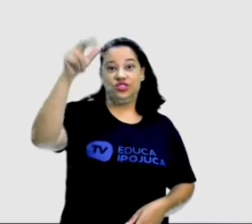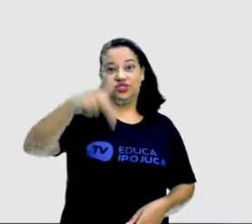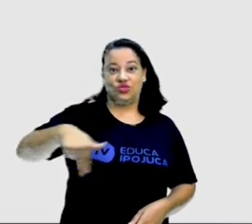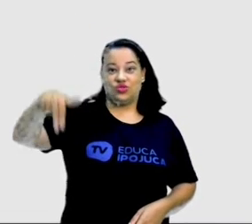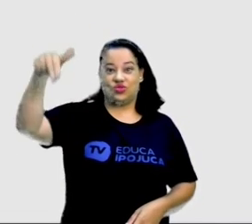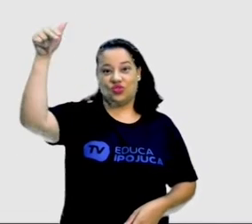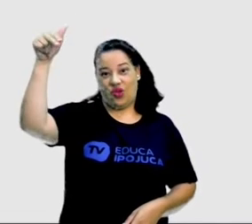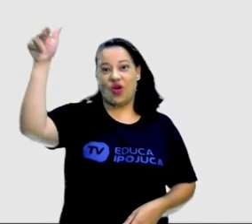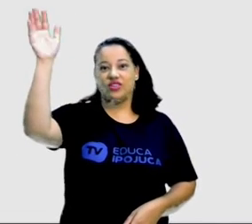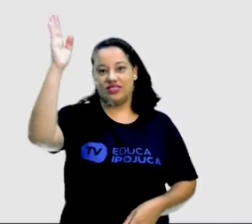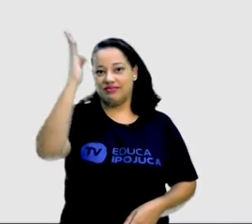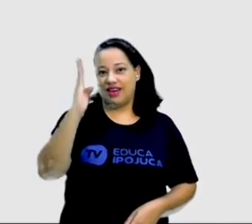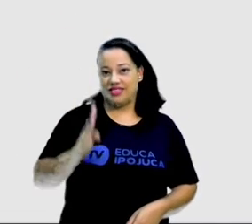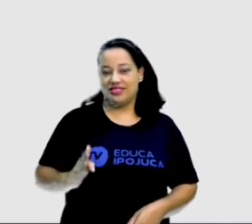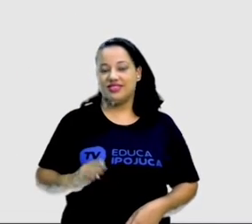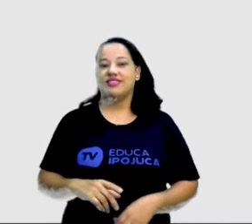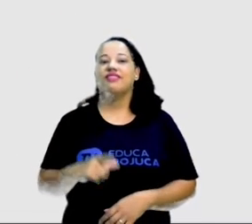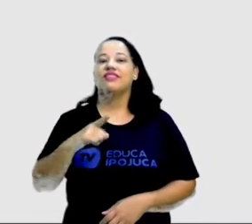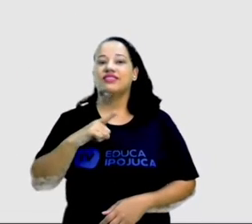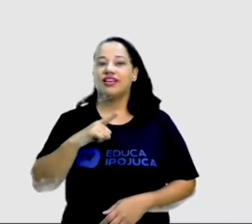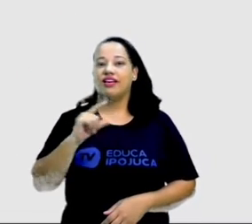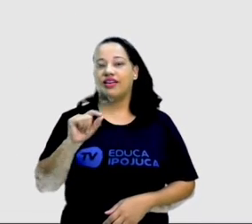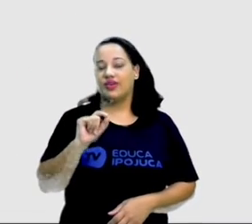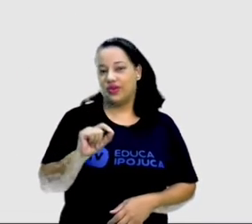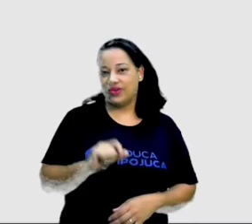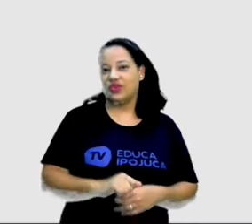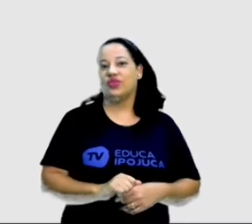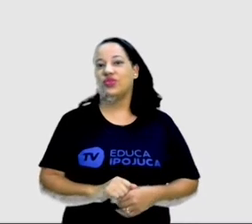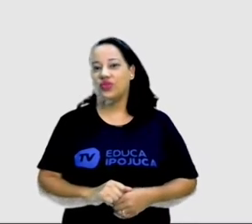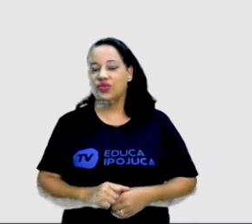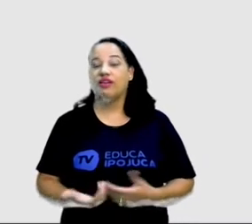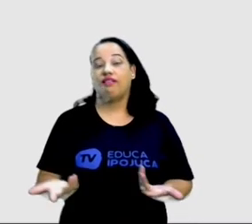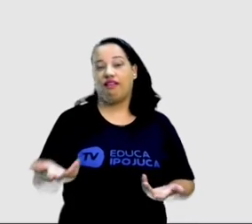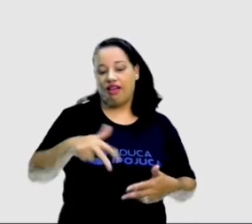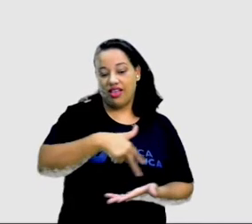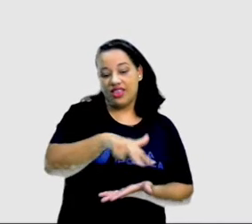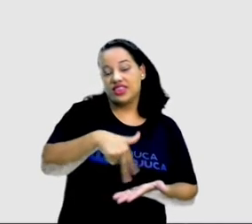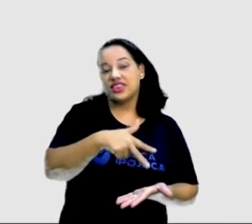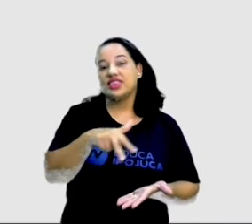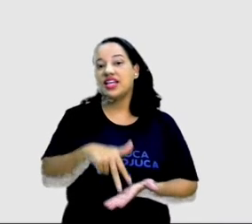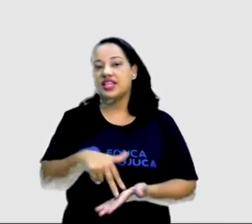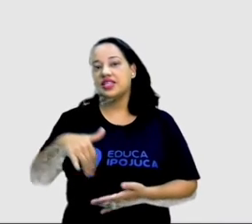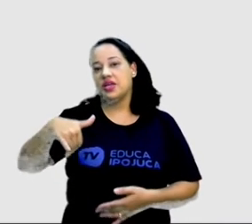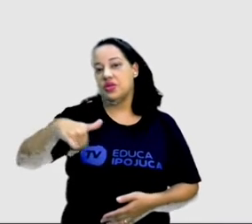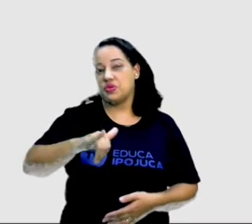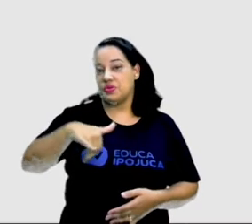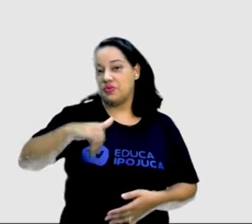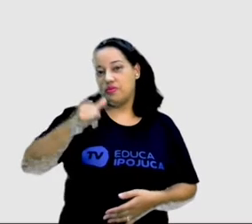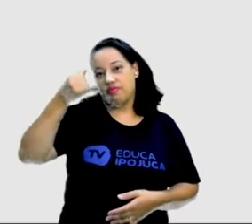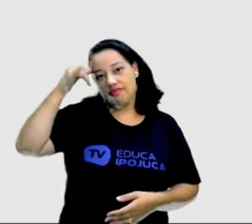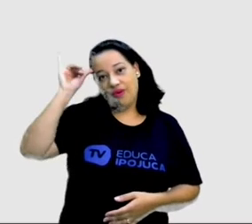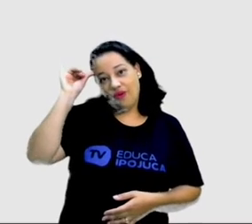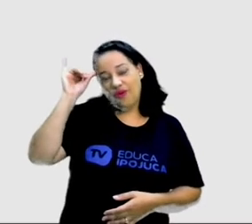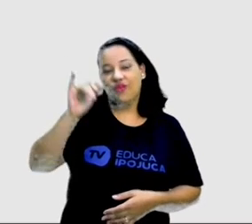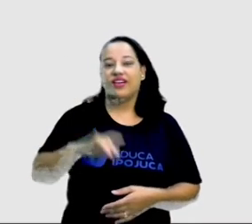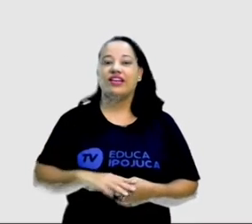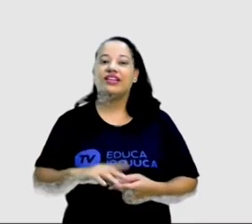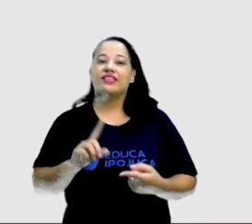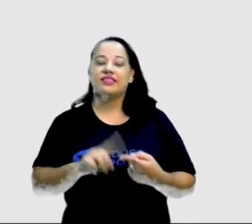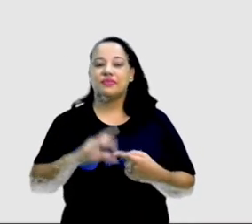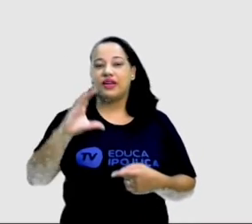por exemplo, nós encontramos danças regionais, como a dança do boi-bumbá, a dança